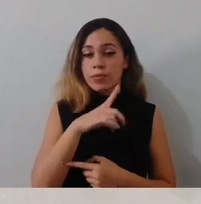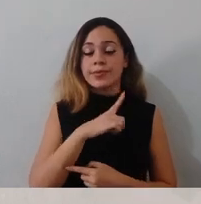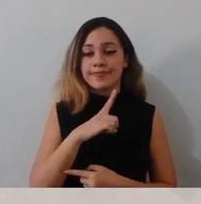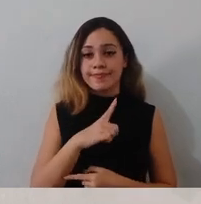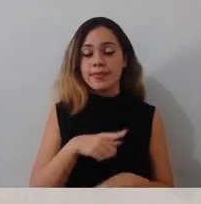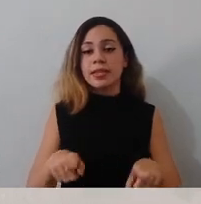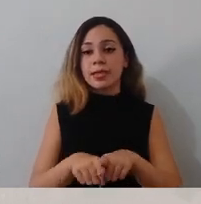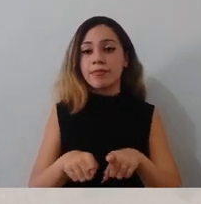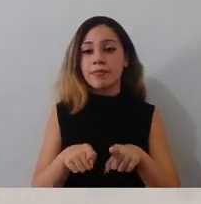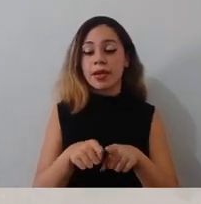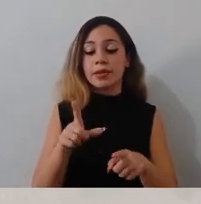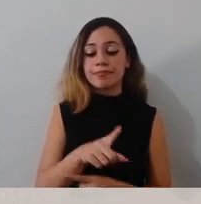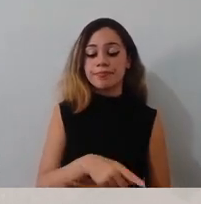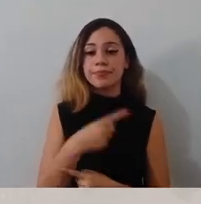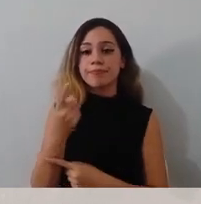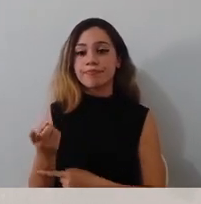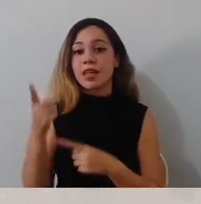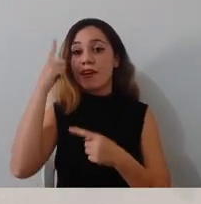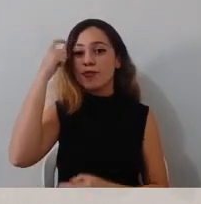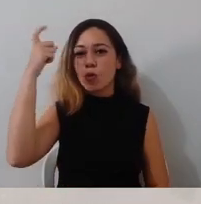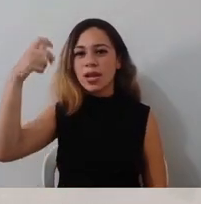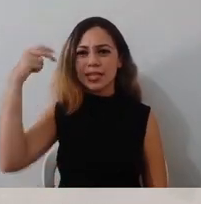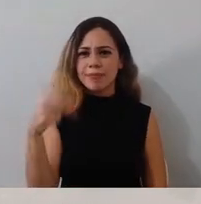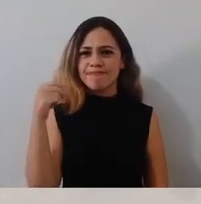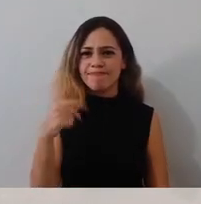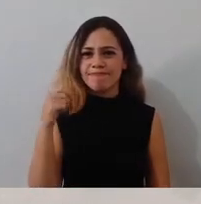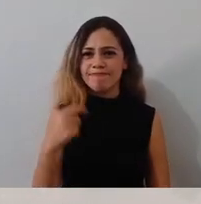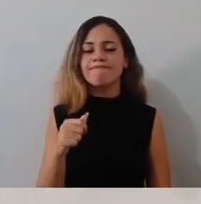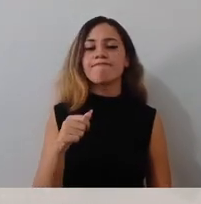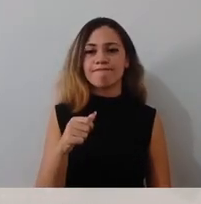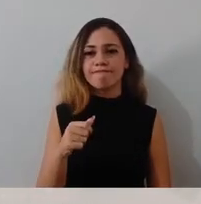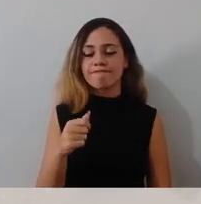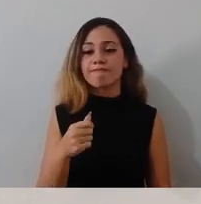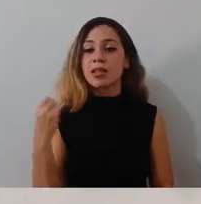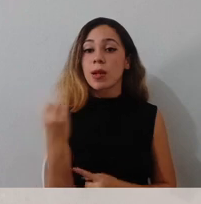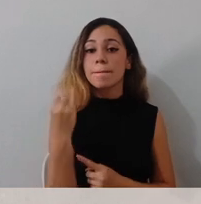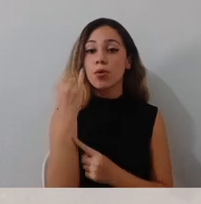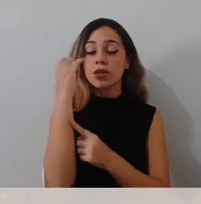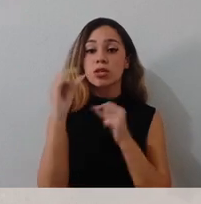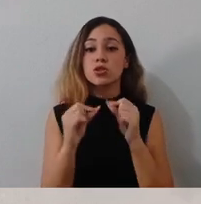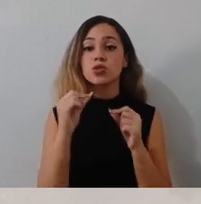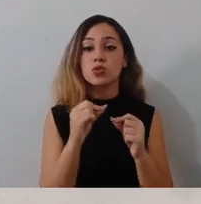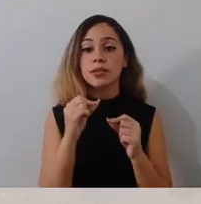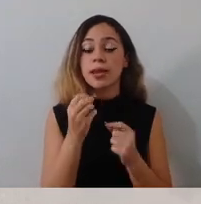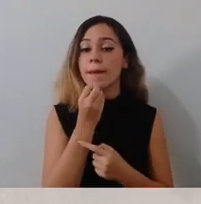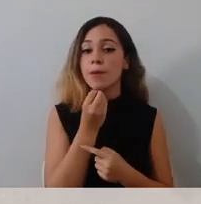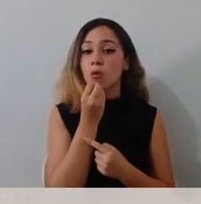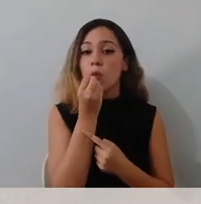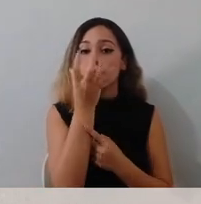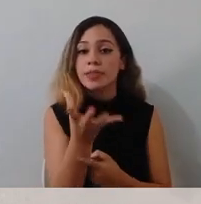para a questão sexual, e tem a questão das agressões. Você falou que é muito importante, né, as